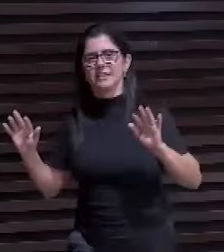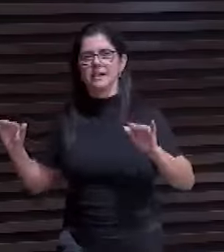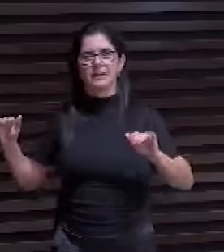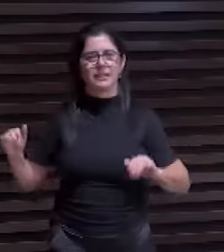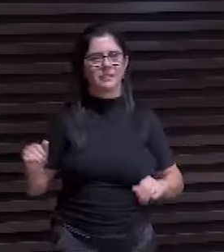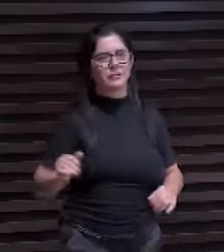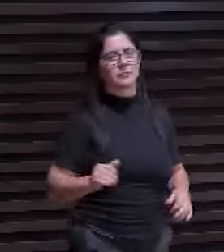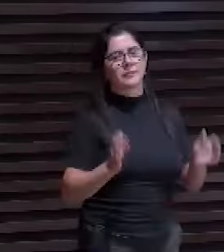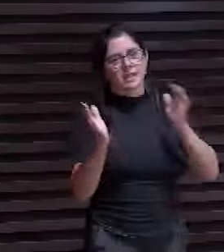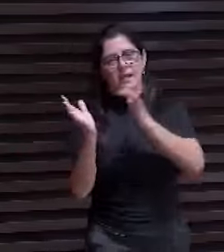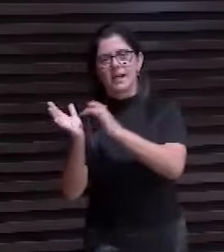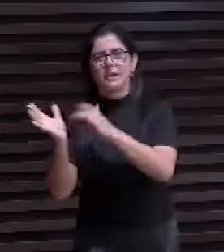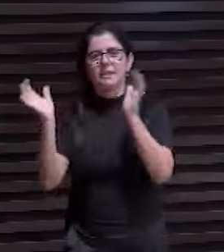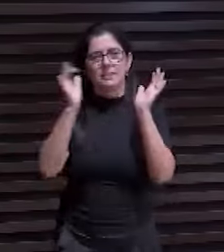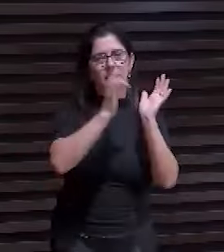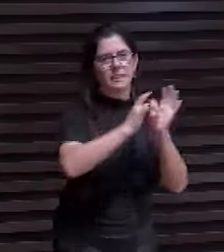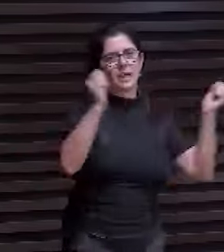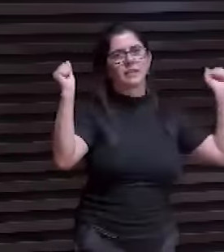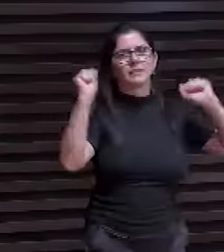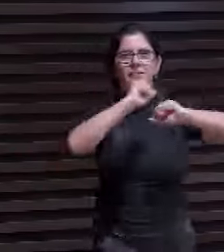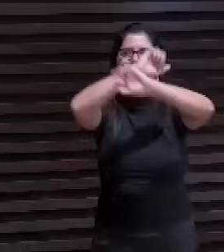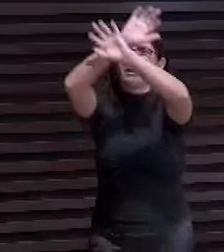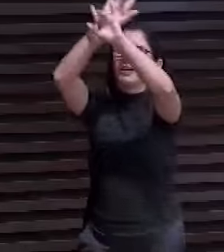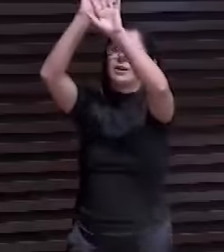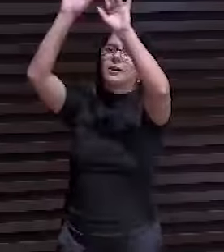glória, a ele a